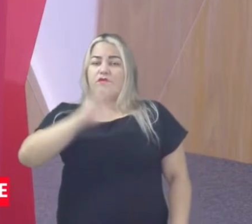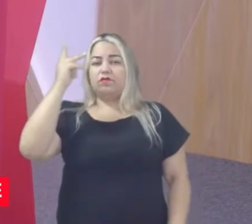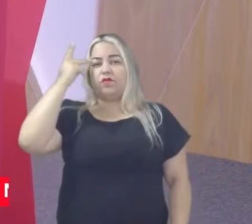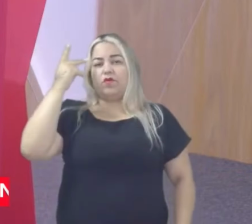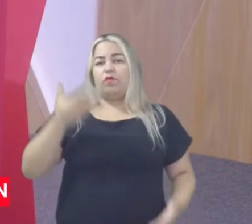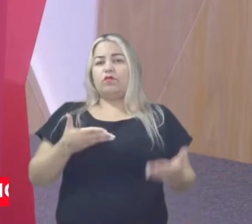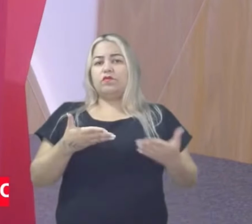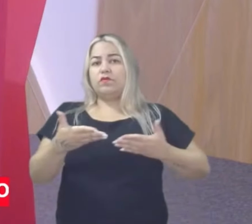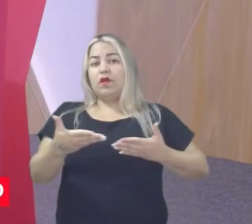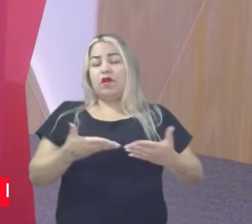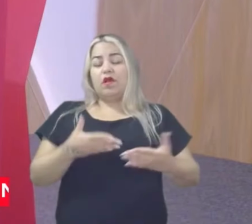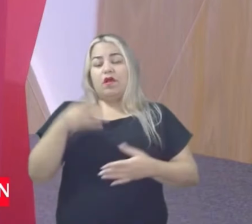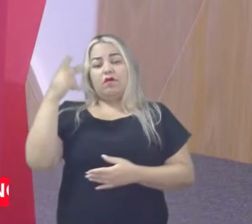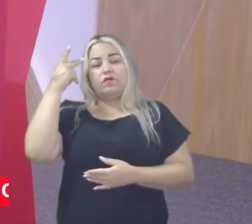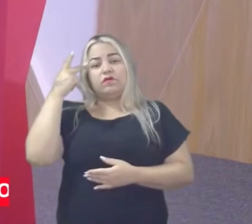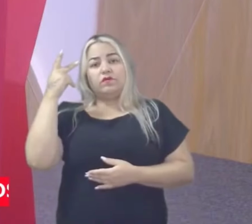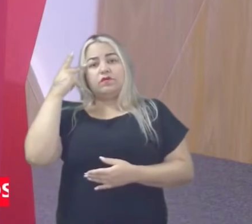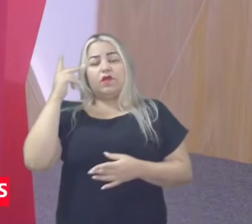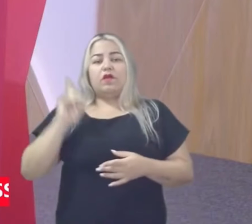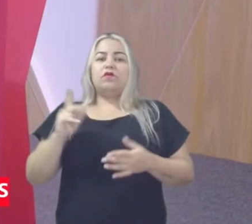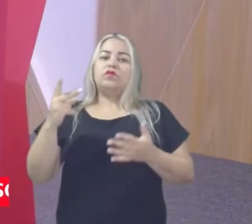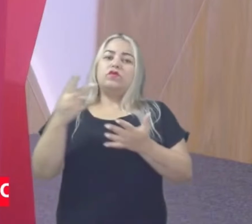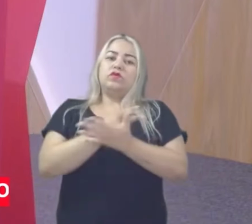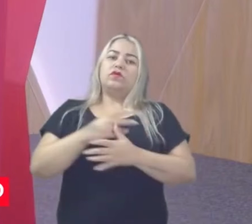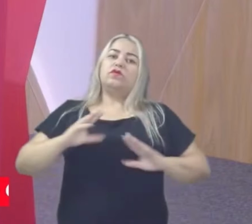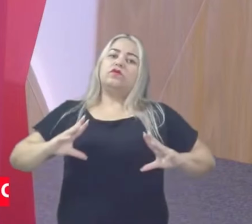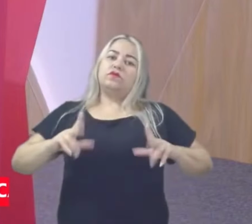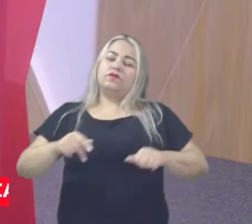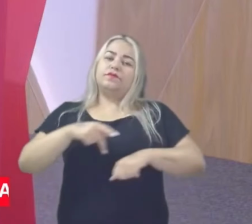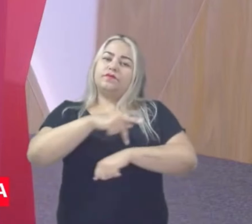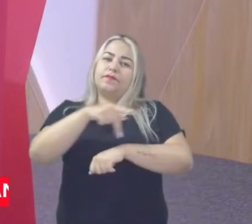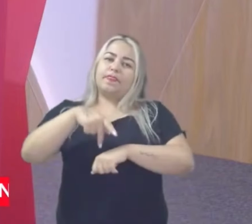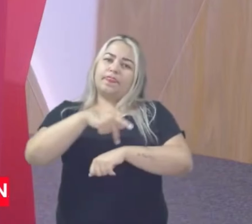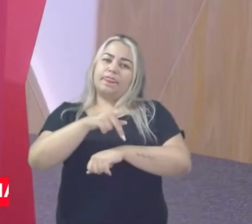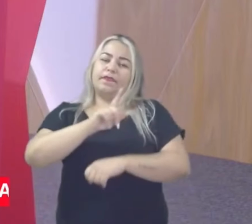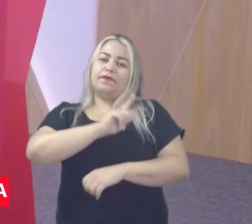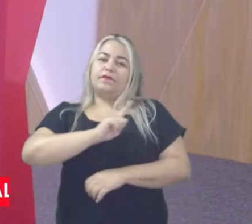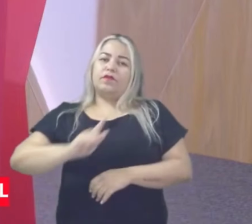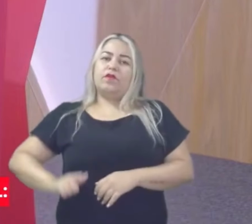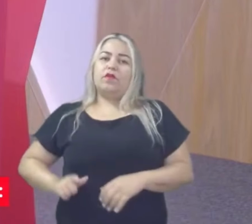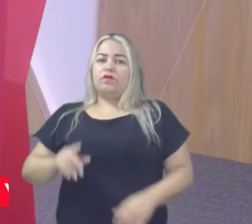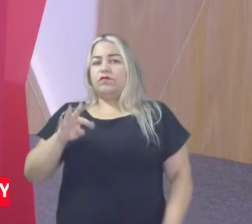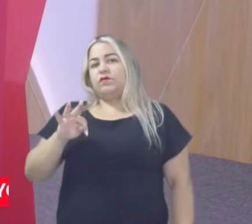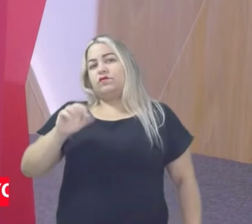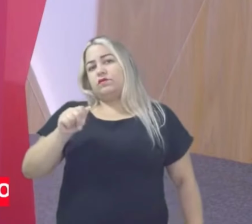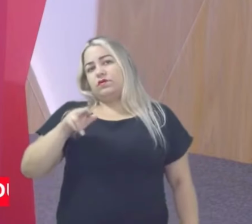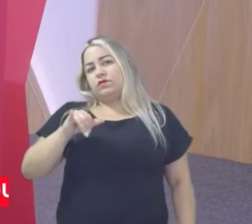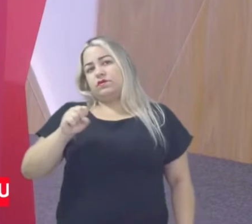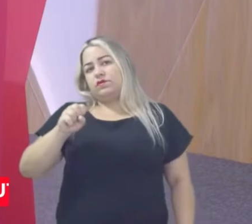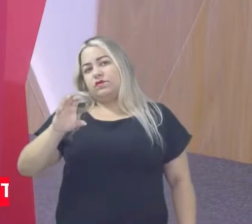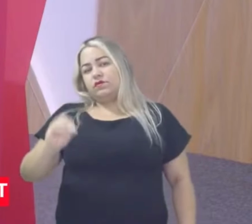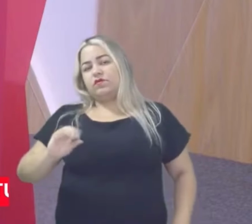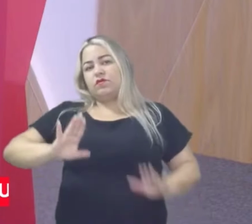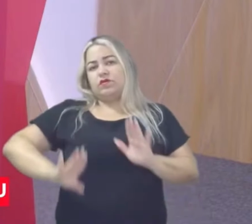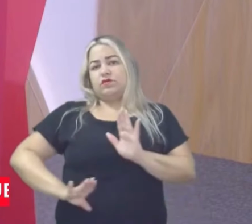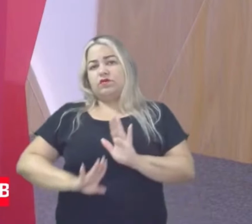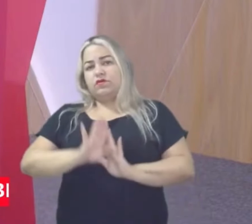Polícia Militar de São Paulo, né, que repercutiram aí em todo o país, né? No governo Tarcísio, a violência policial